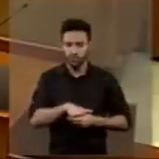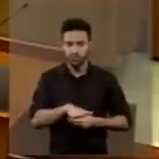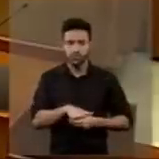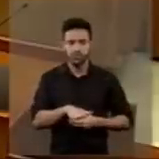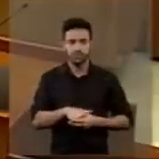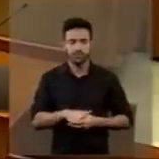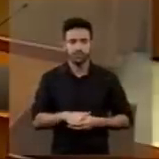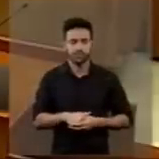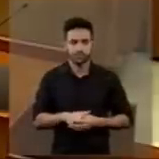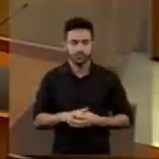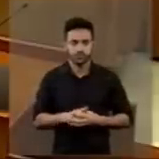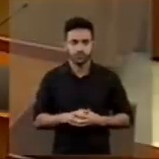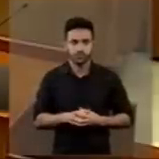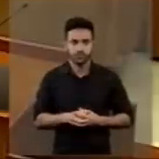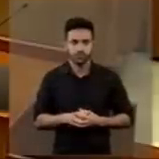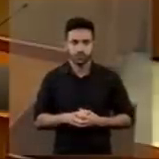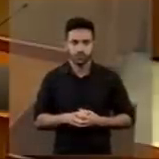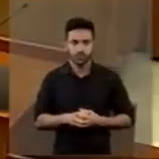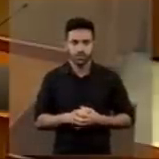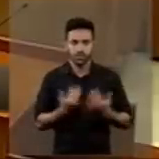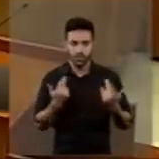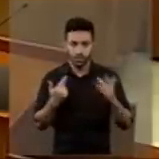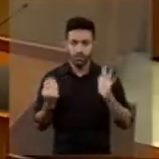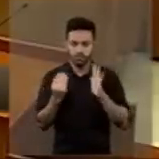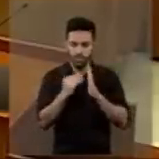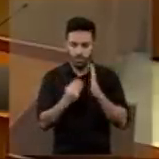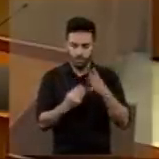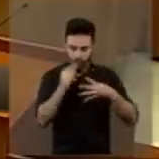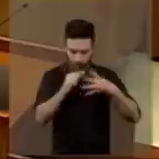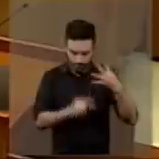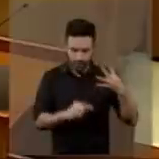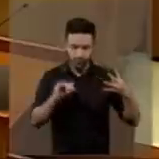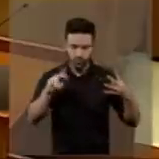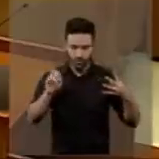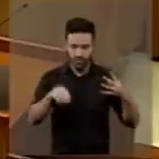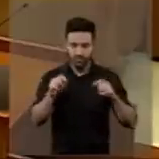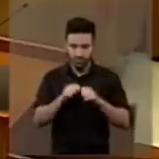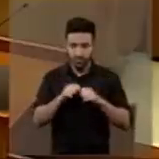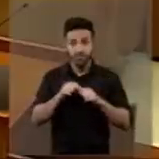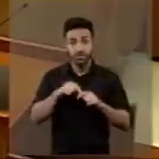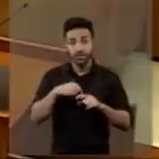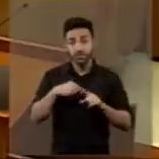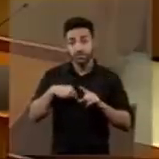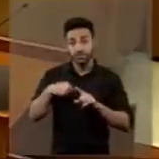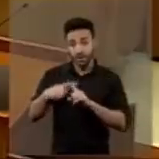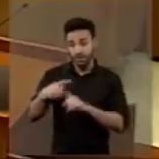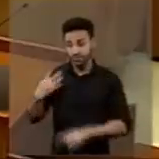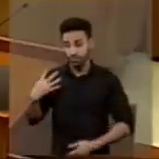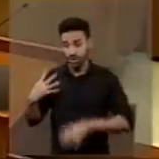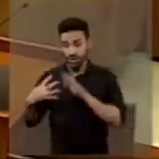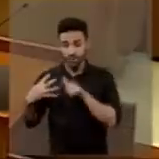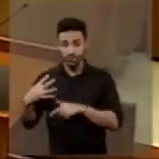há quatro votos com as condicionantes do ministro Joaquim, mas há 4 contra as condicionantes.